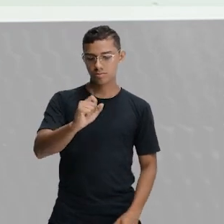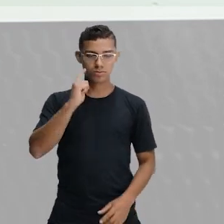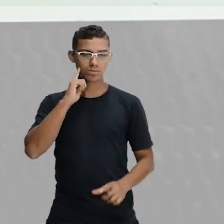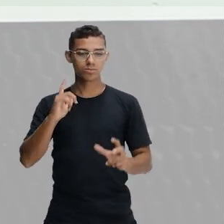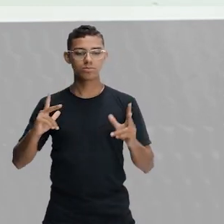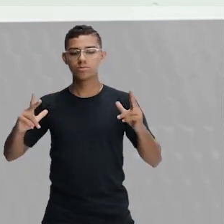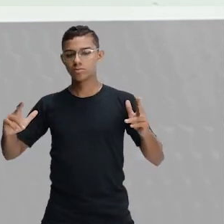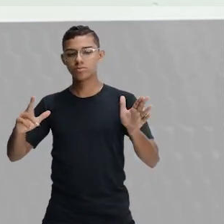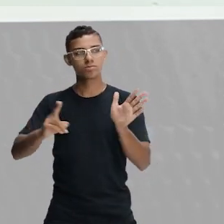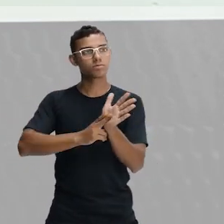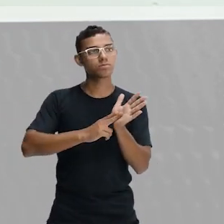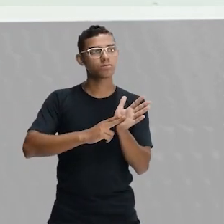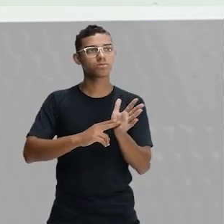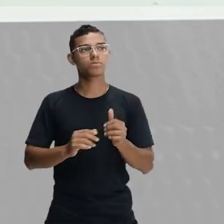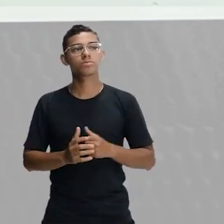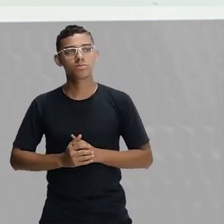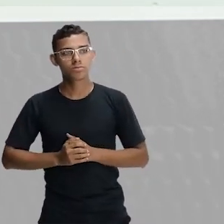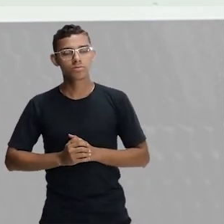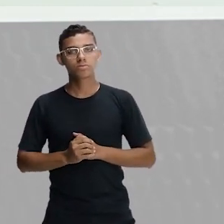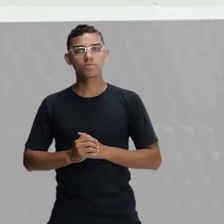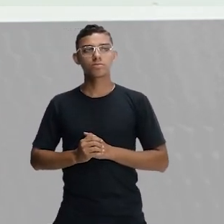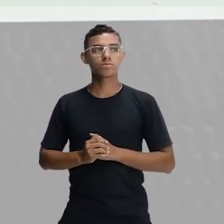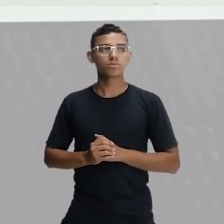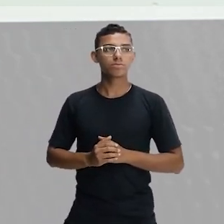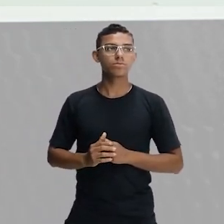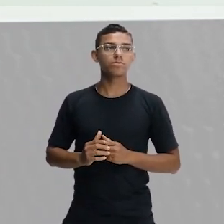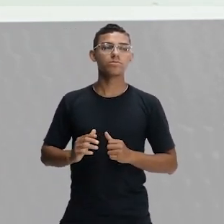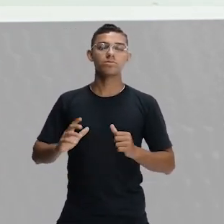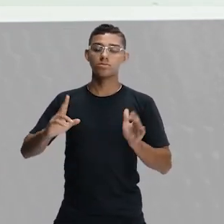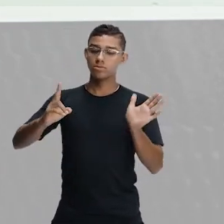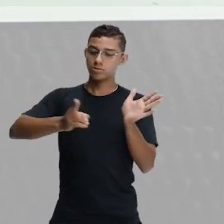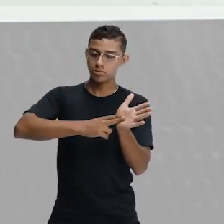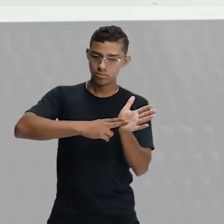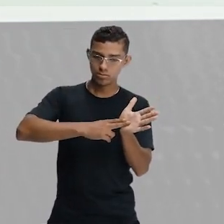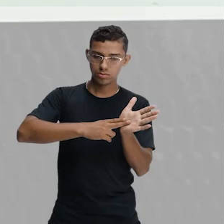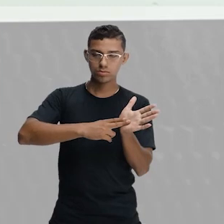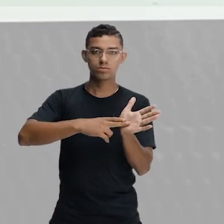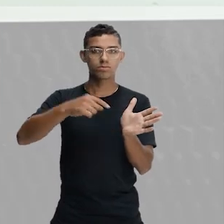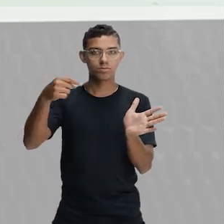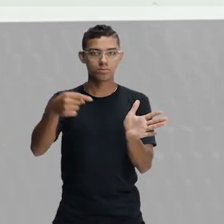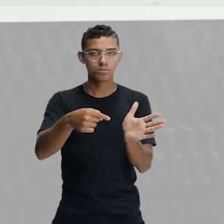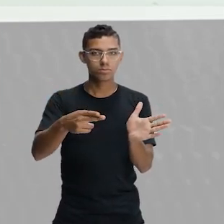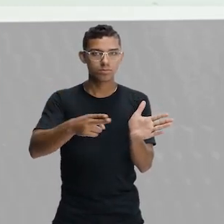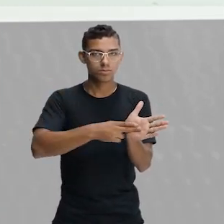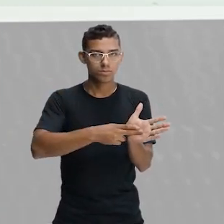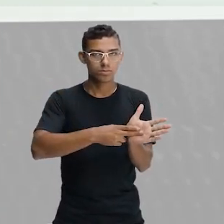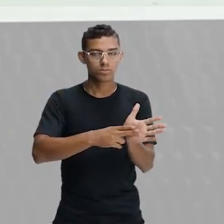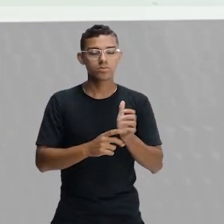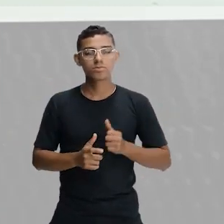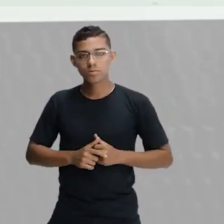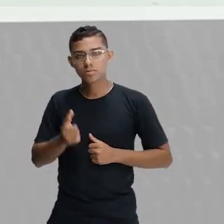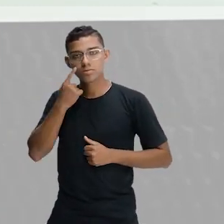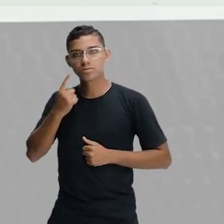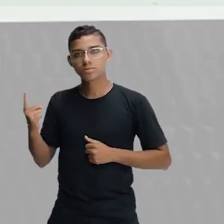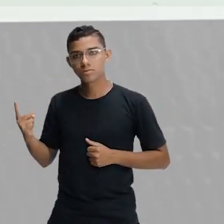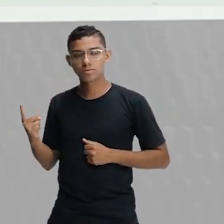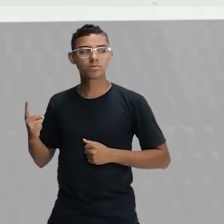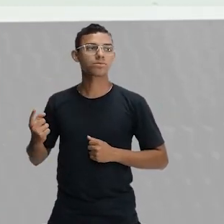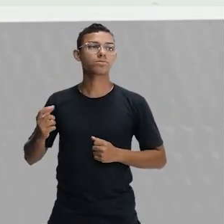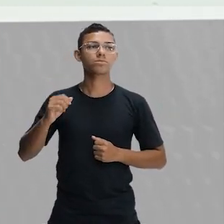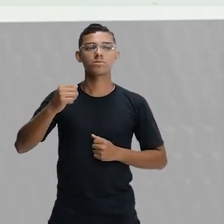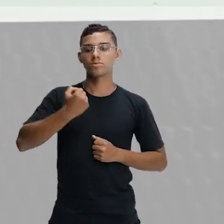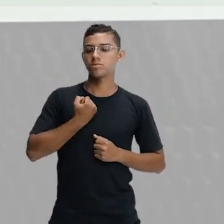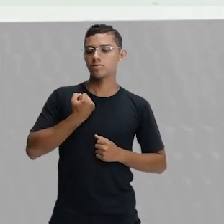foi igual, né, botei diferente, mas é igual ao número